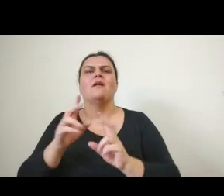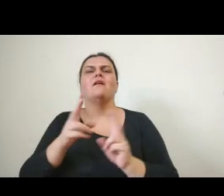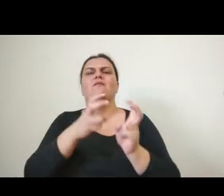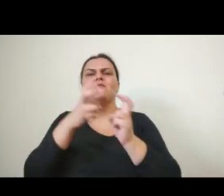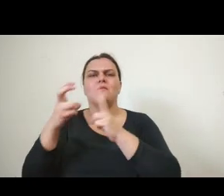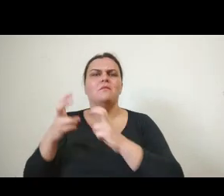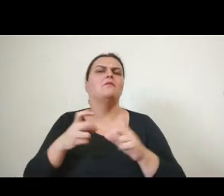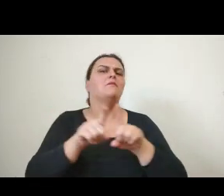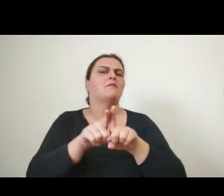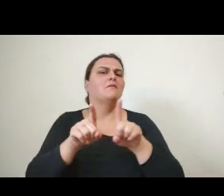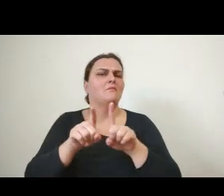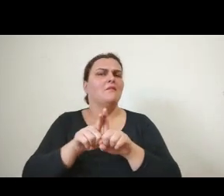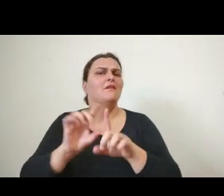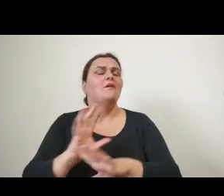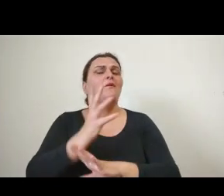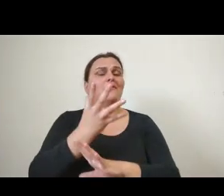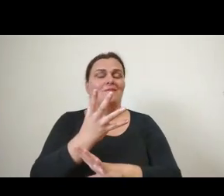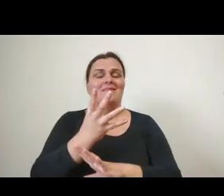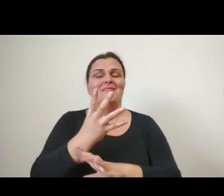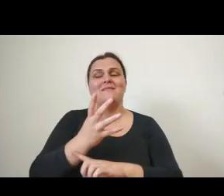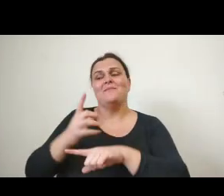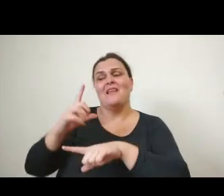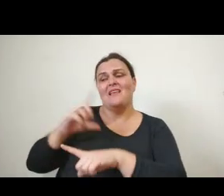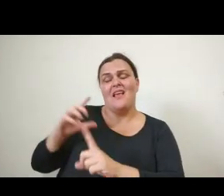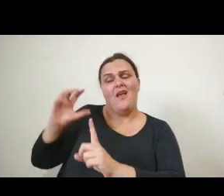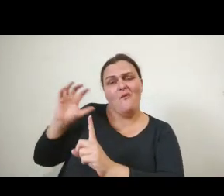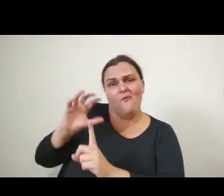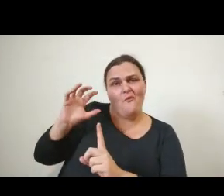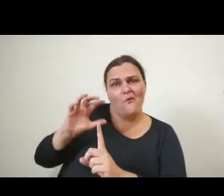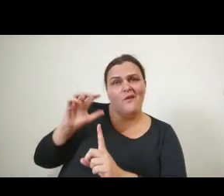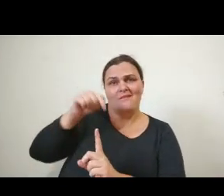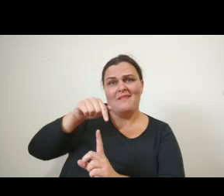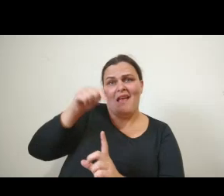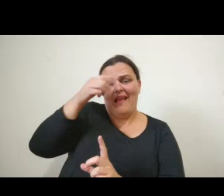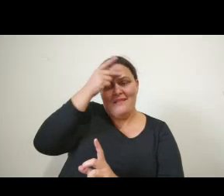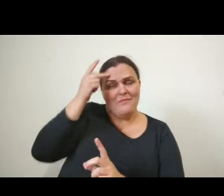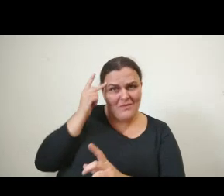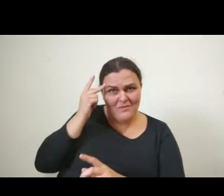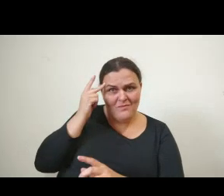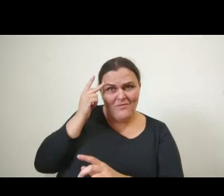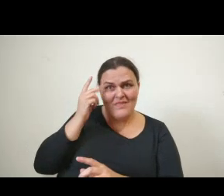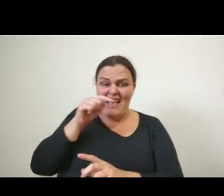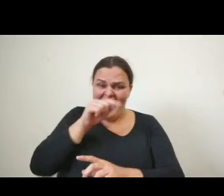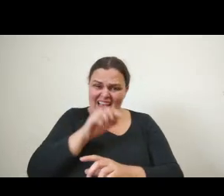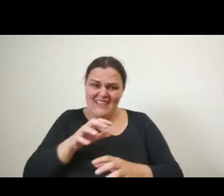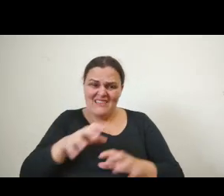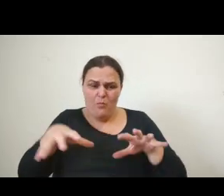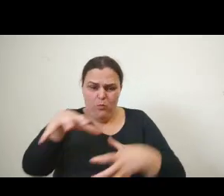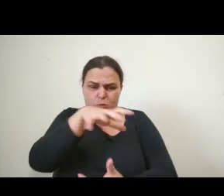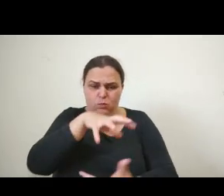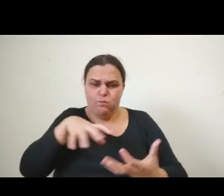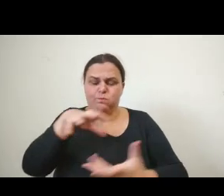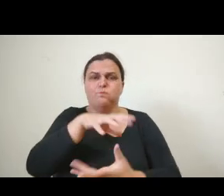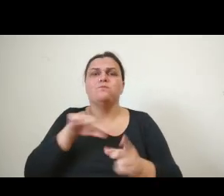essa concentração de gases do efeito estufa vem aumentando principalmente nas últimas